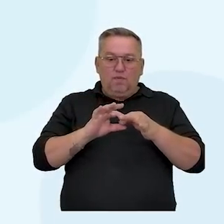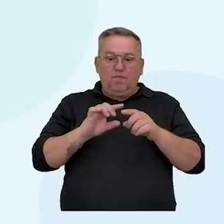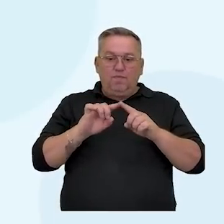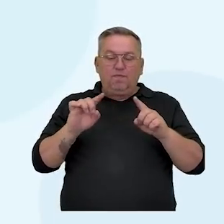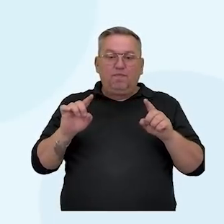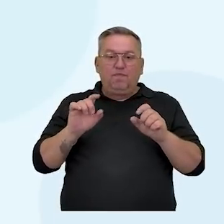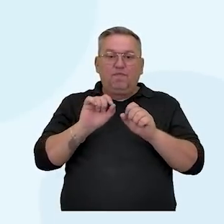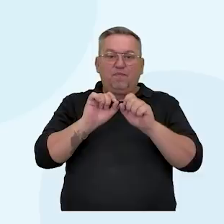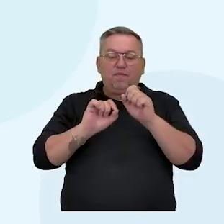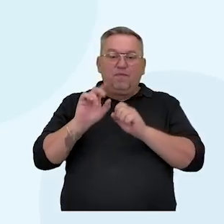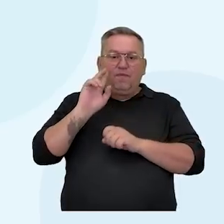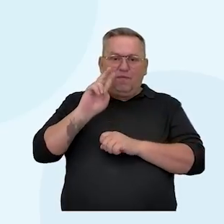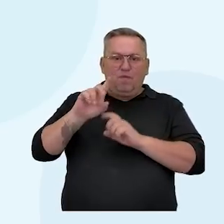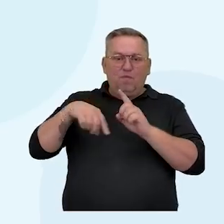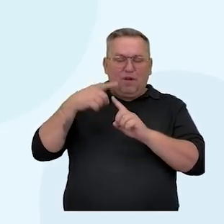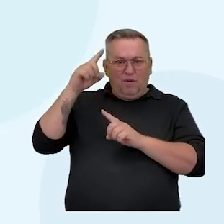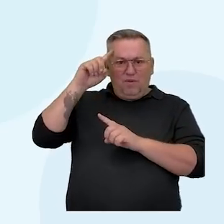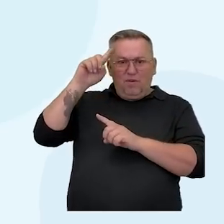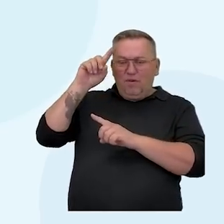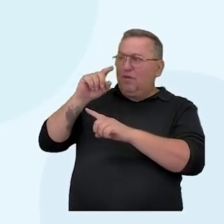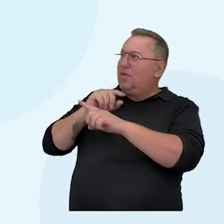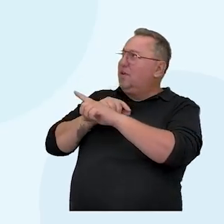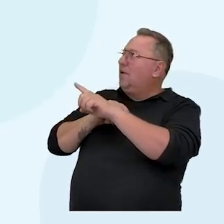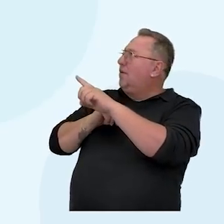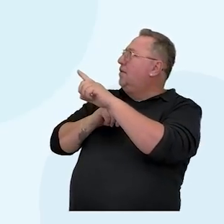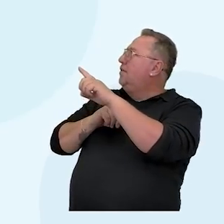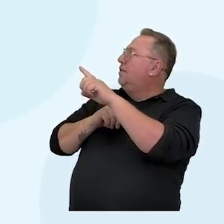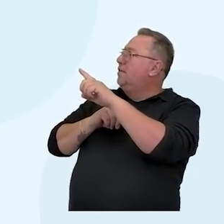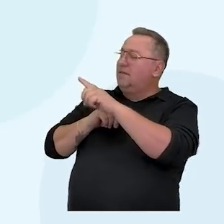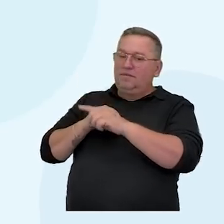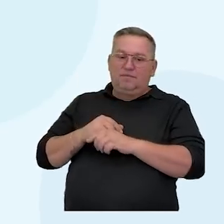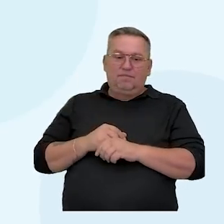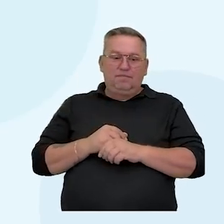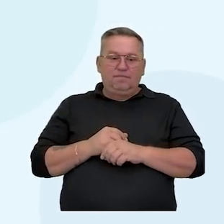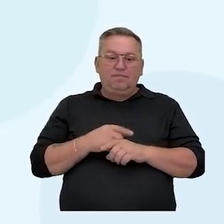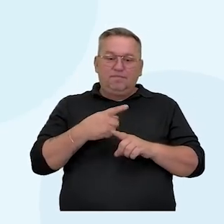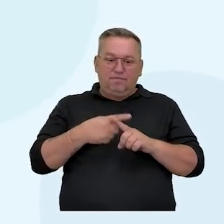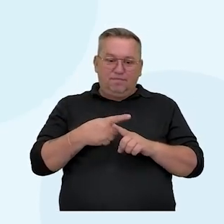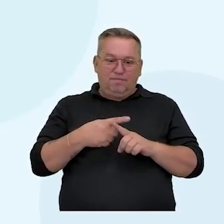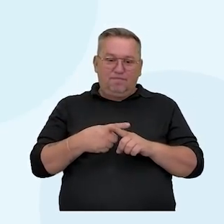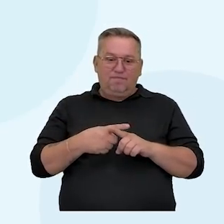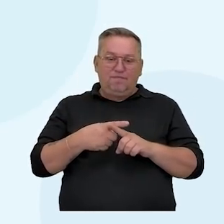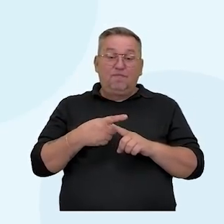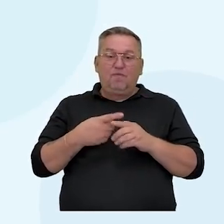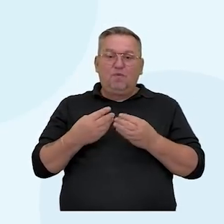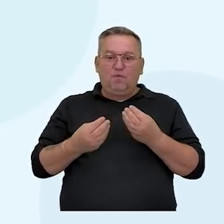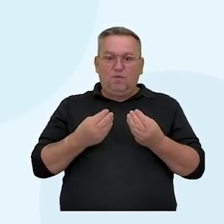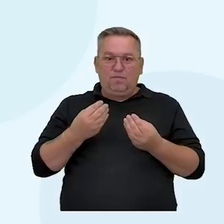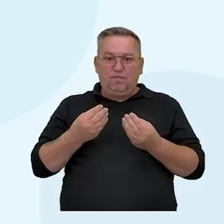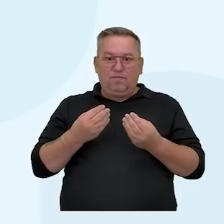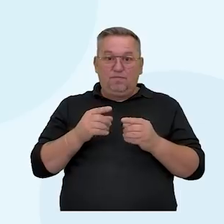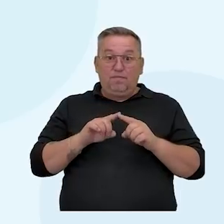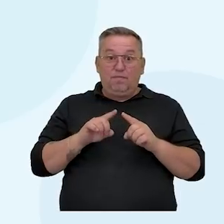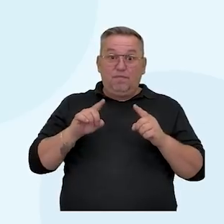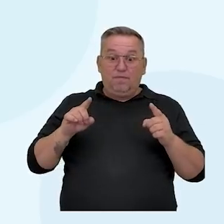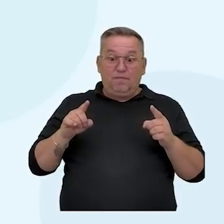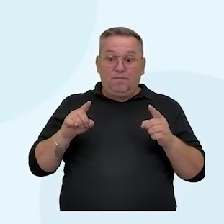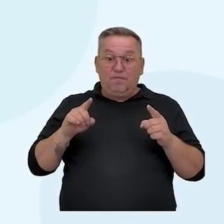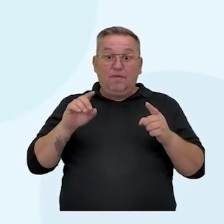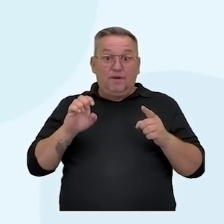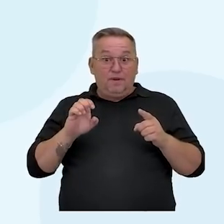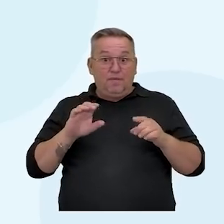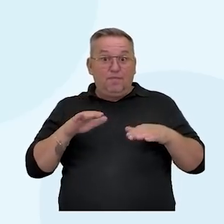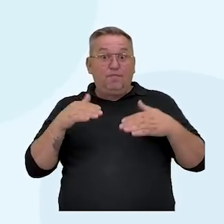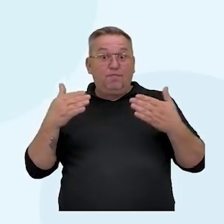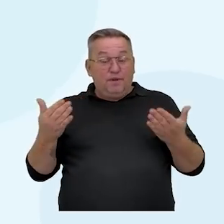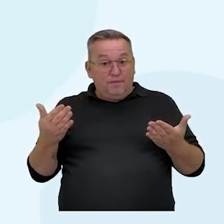normalmente utilizamos aí mais no dia a dia. São essas: portanto, pois, como, mas, e,